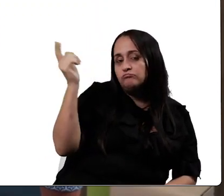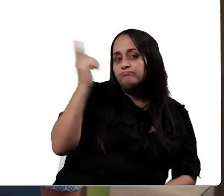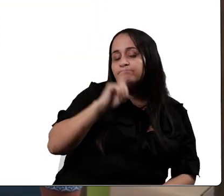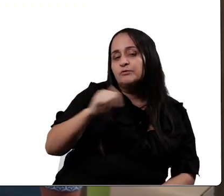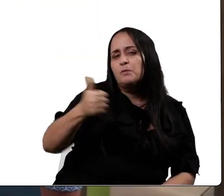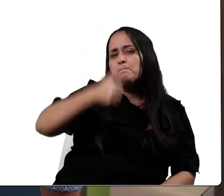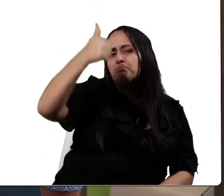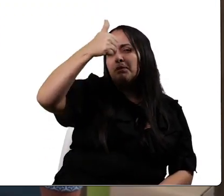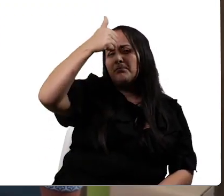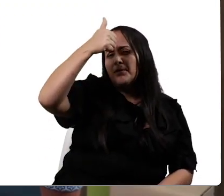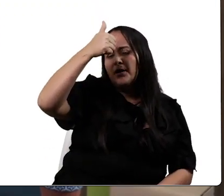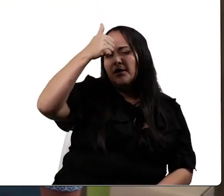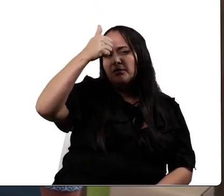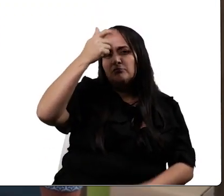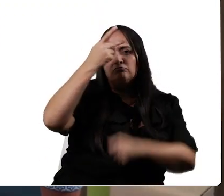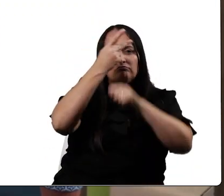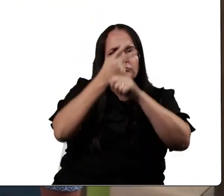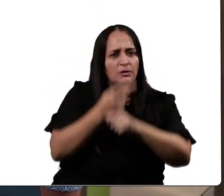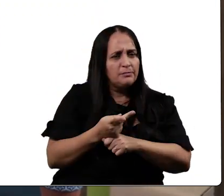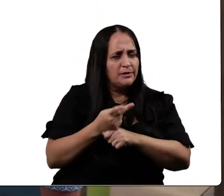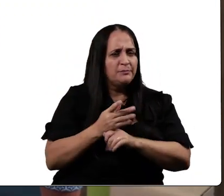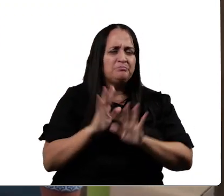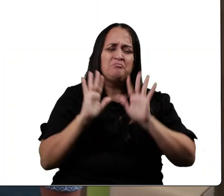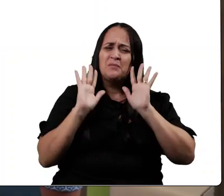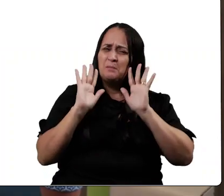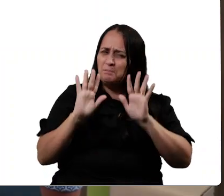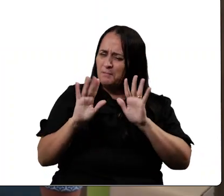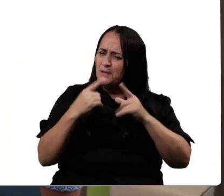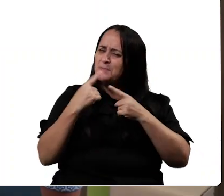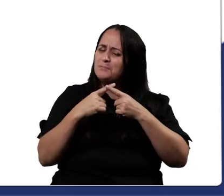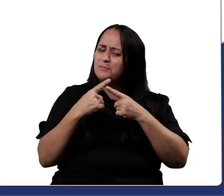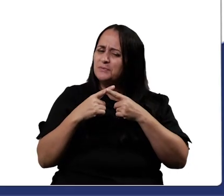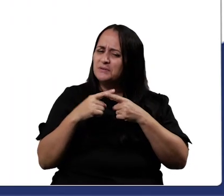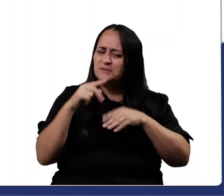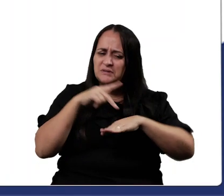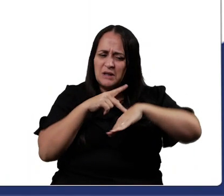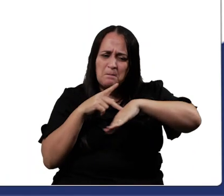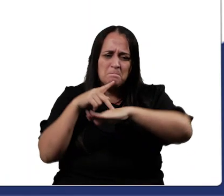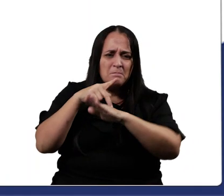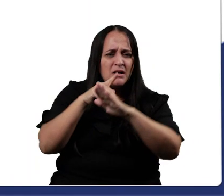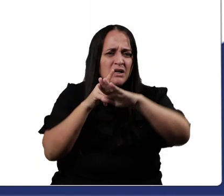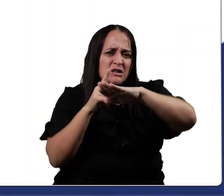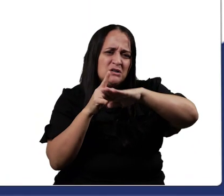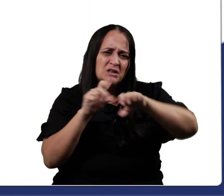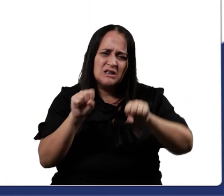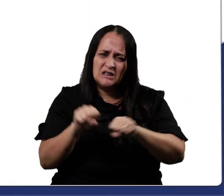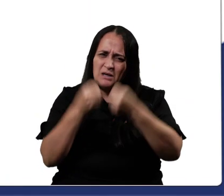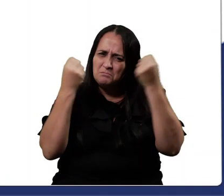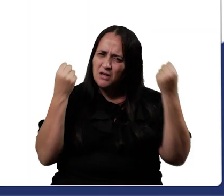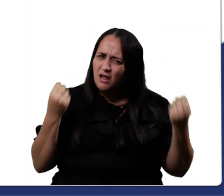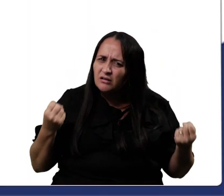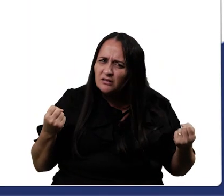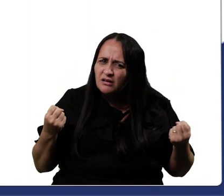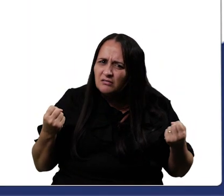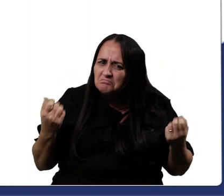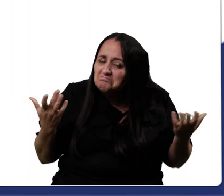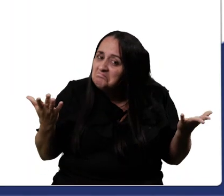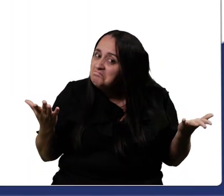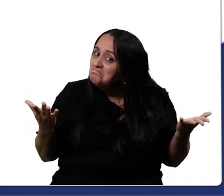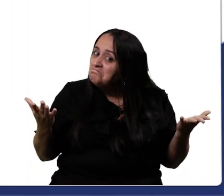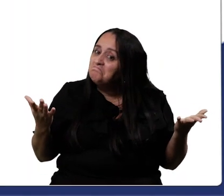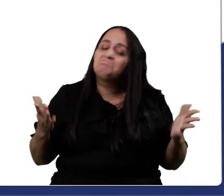de surf. Mas como assim? Que história é essa de prancha quebrada? Vamos ver. A medalha veio na praia